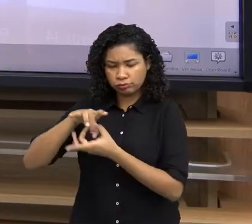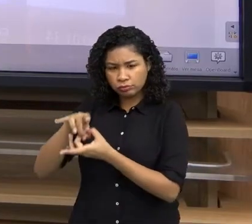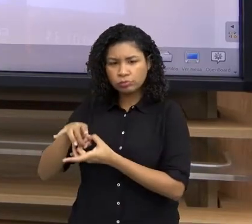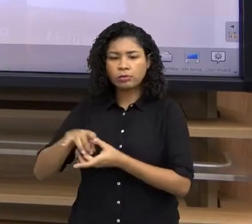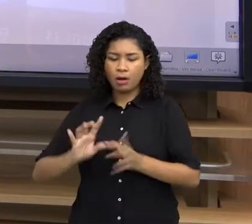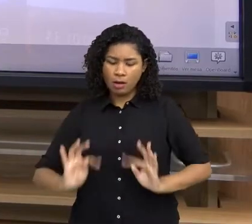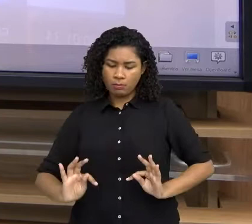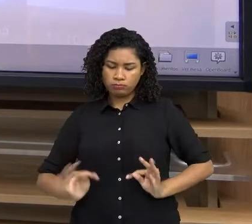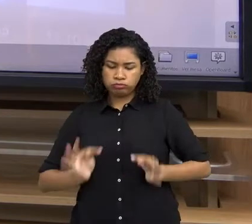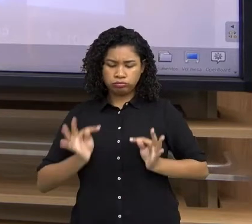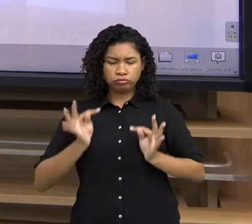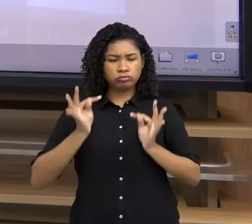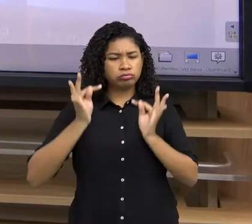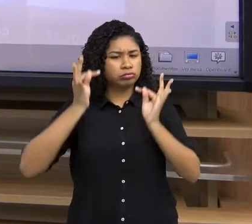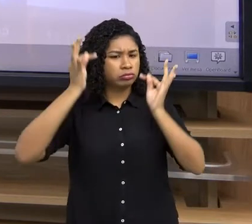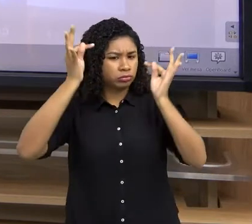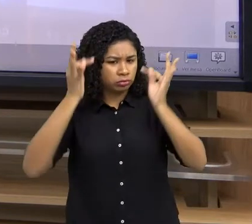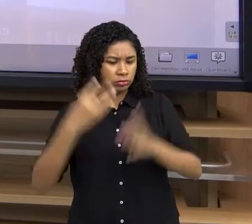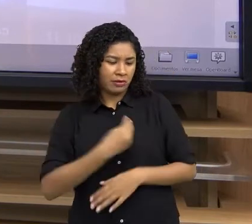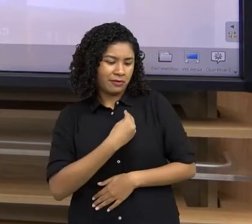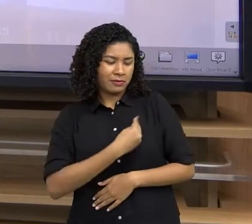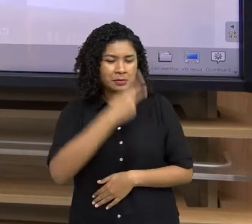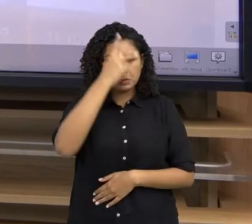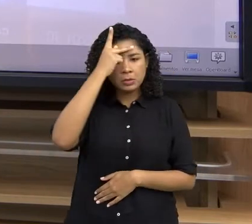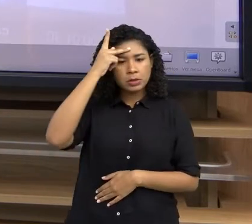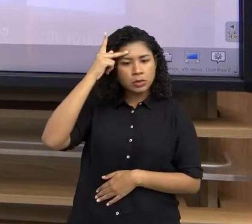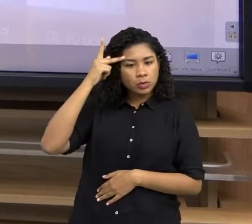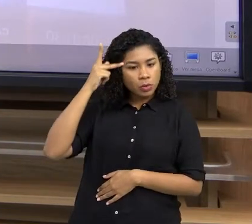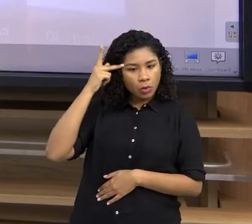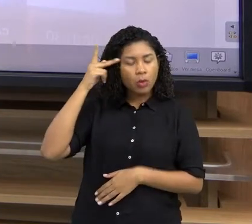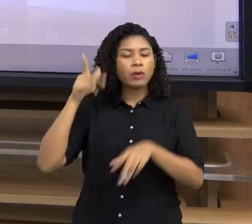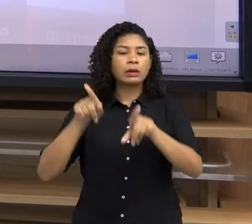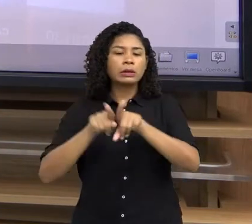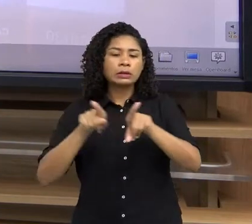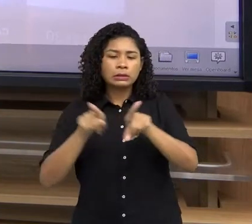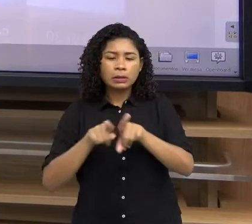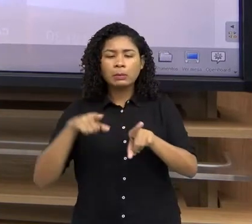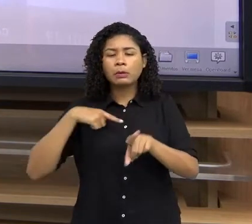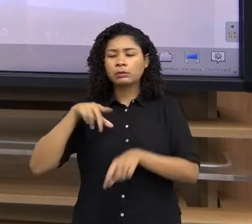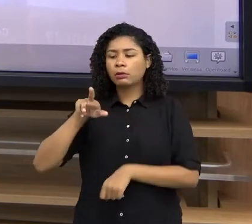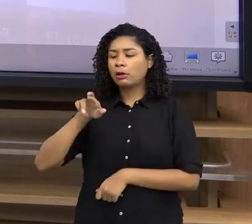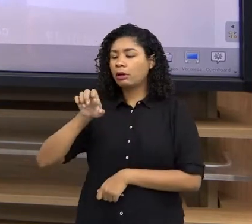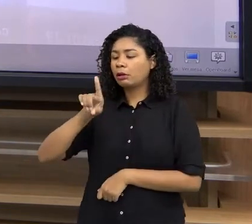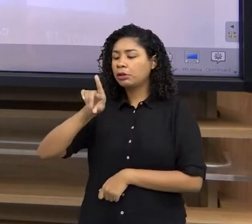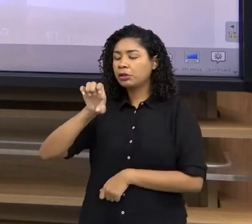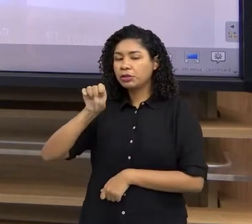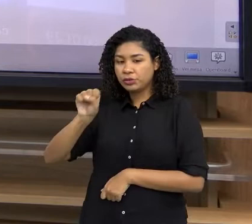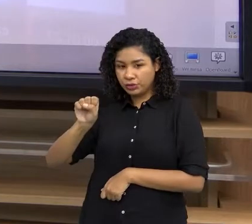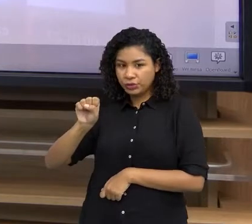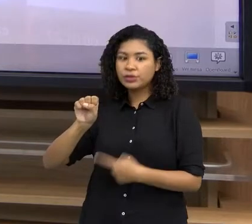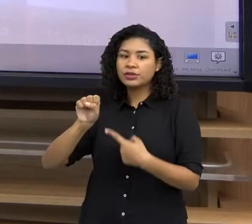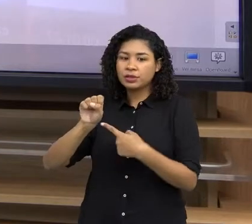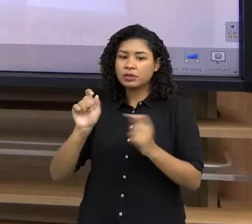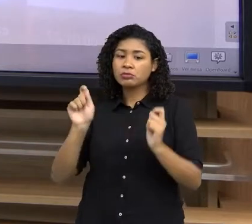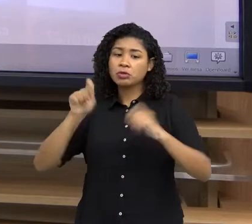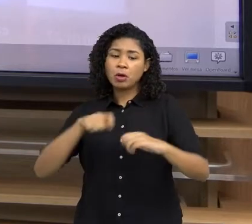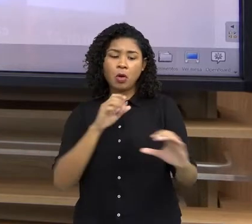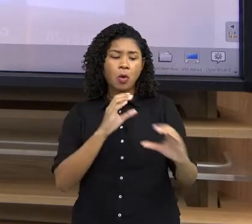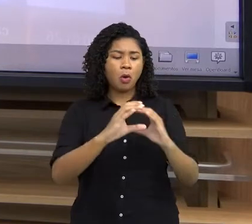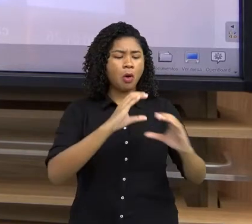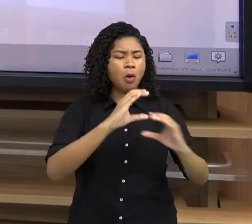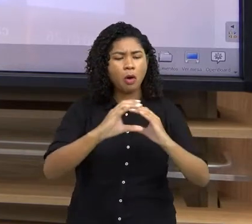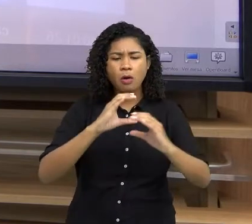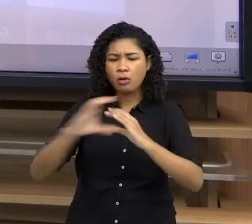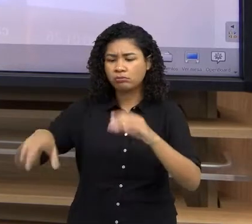das tecnologias presentes no dia a dia das pessoas, das redes, das possibilidades de comunicação entre os